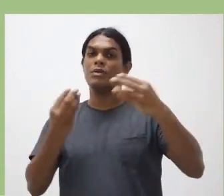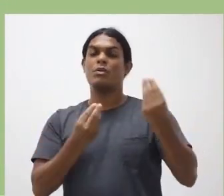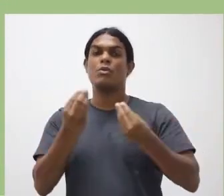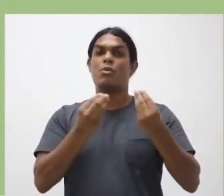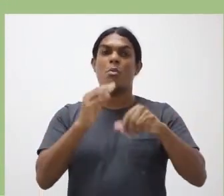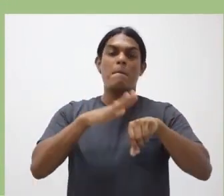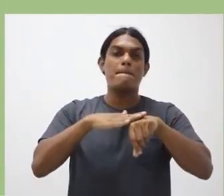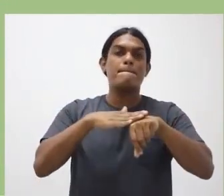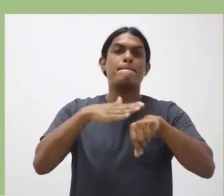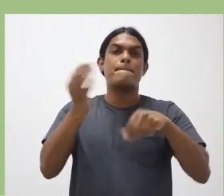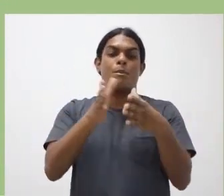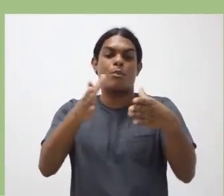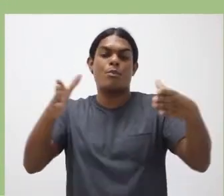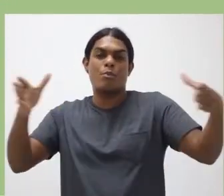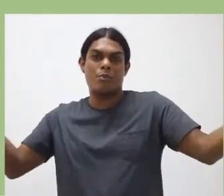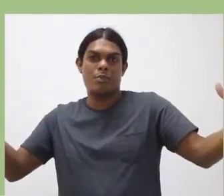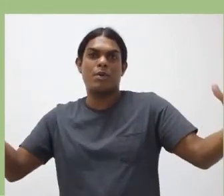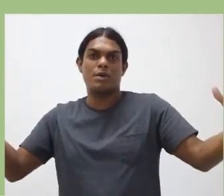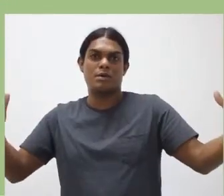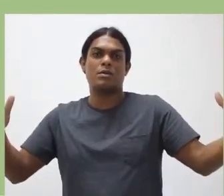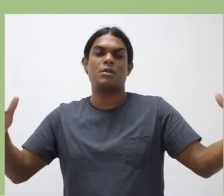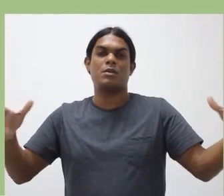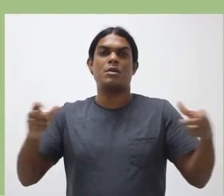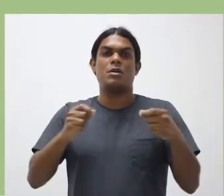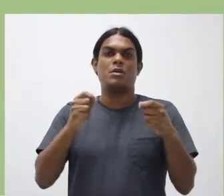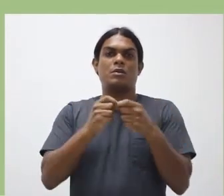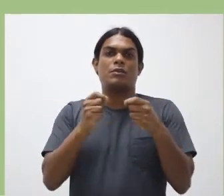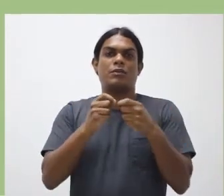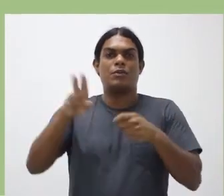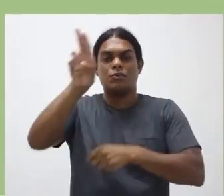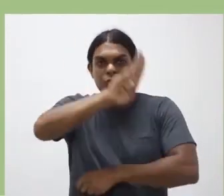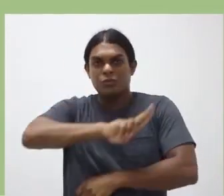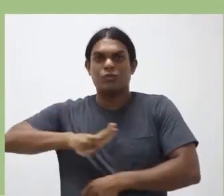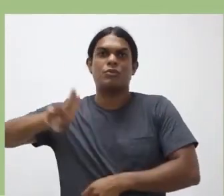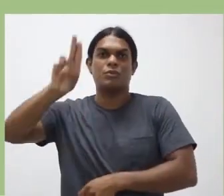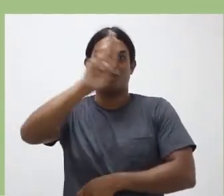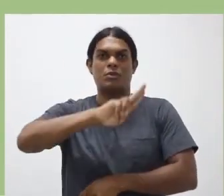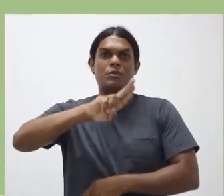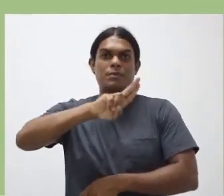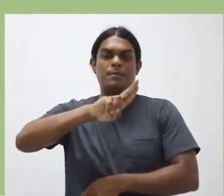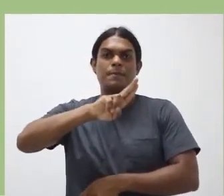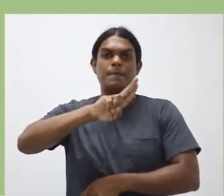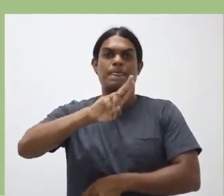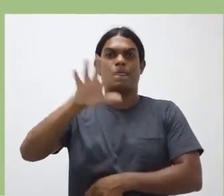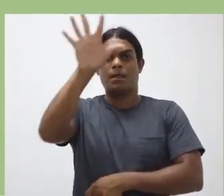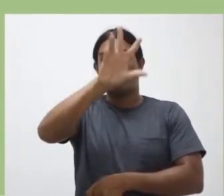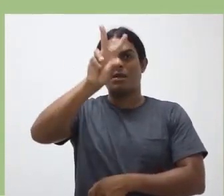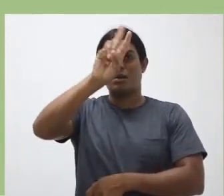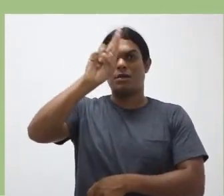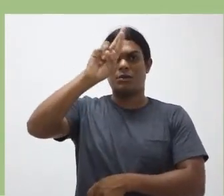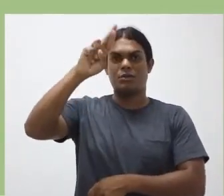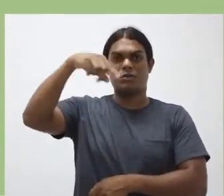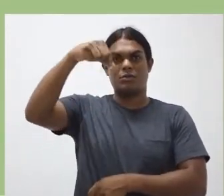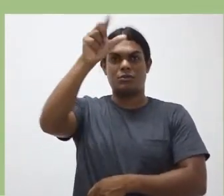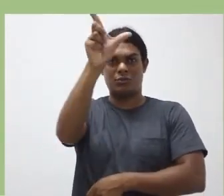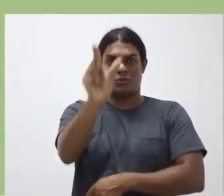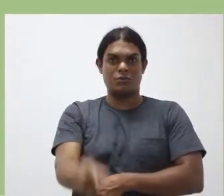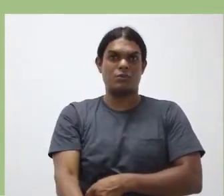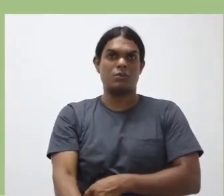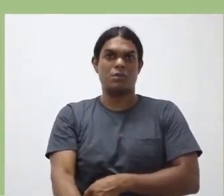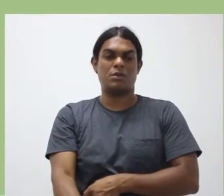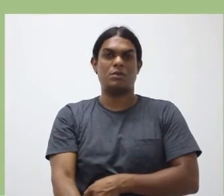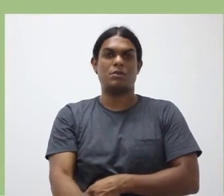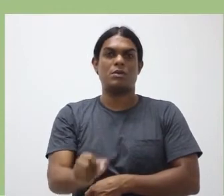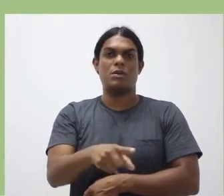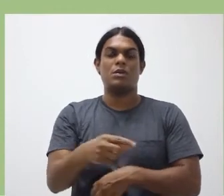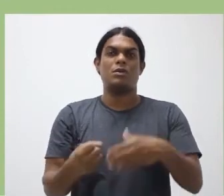das matérias-primas que são utilizadas para se fabricar esses itens são fornecidas na região sudeste, digamos que o custo de